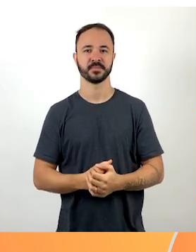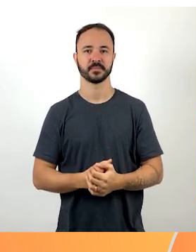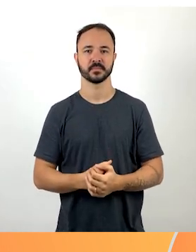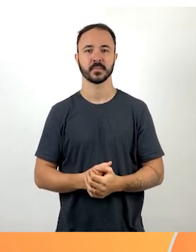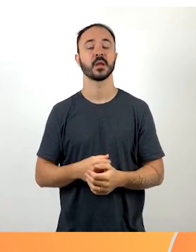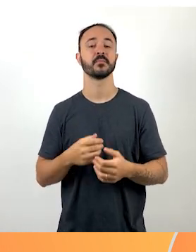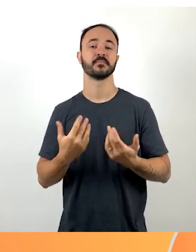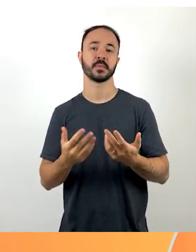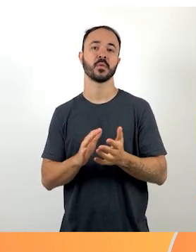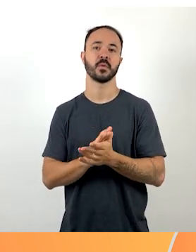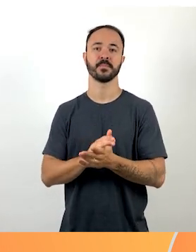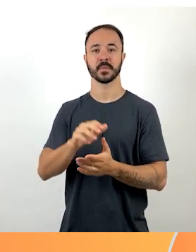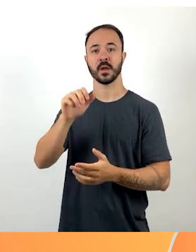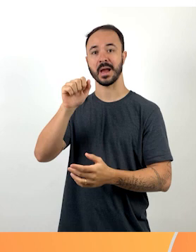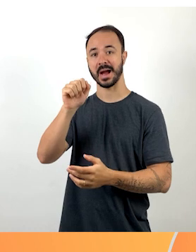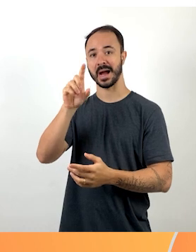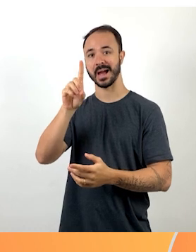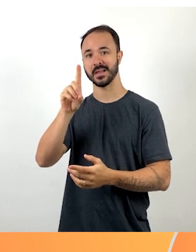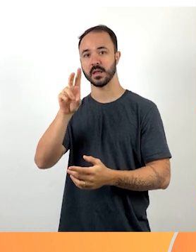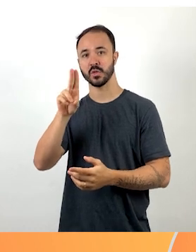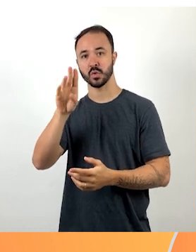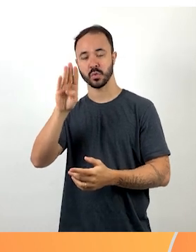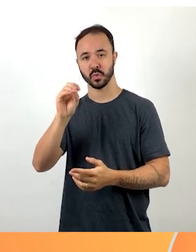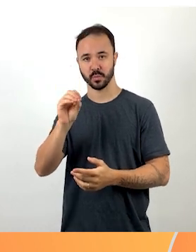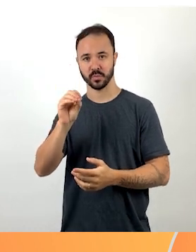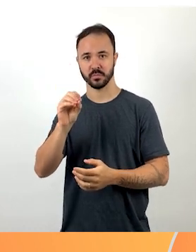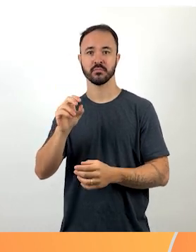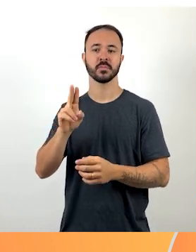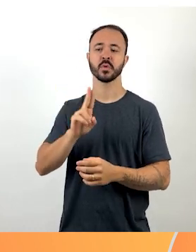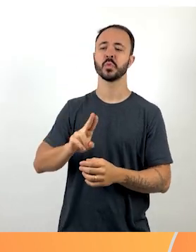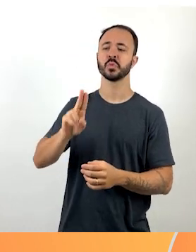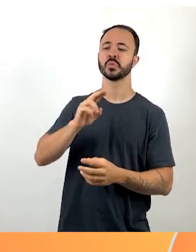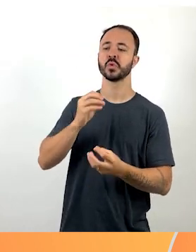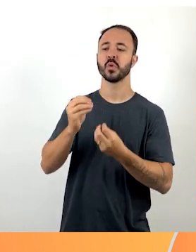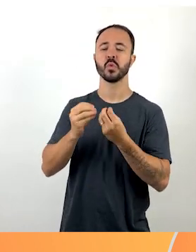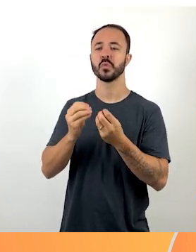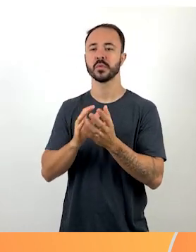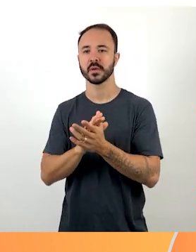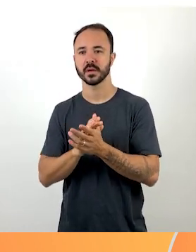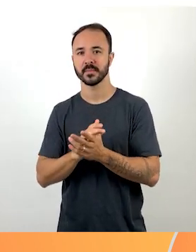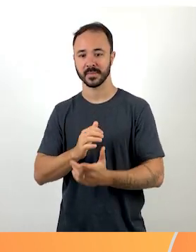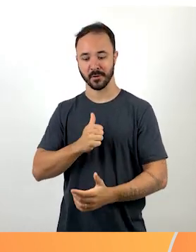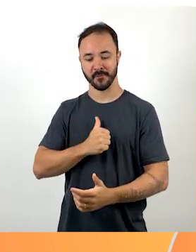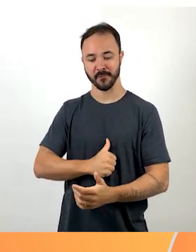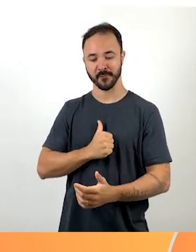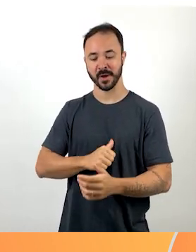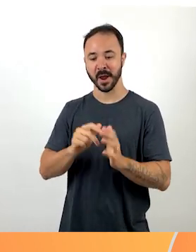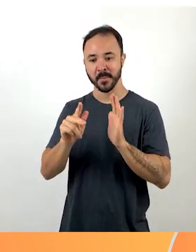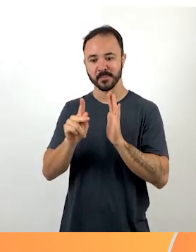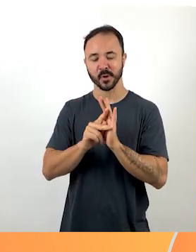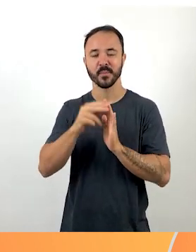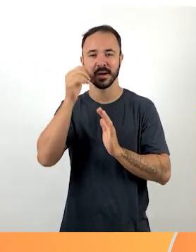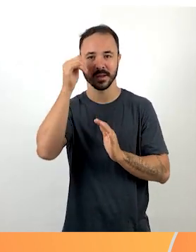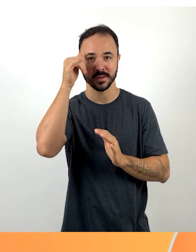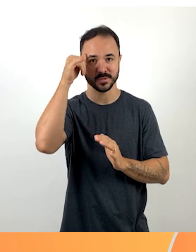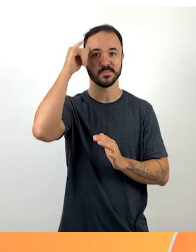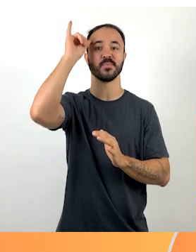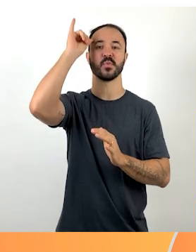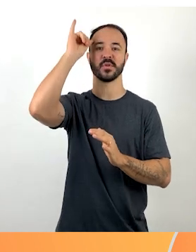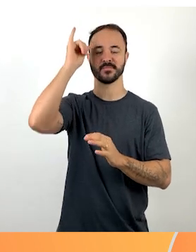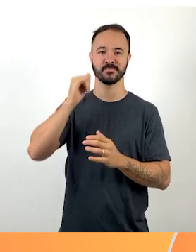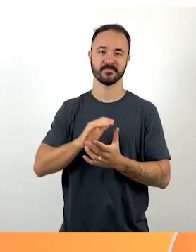adubação realizada na escola foi com esterco de palmeira, esterco de gado, juntamente com a terra adubada da compostagem.